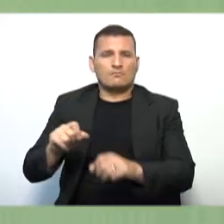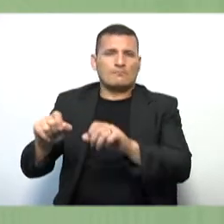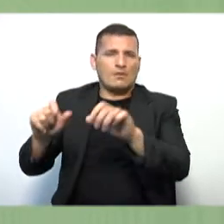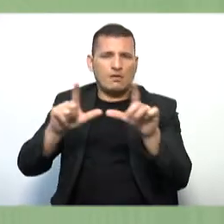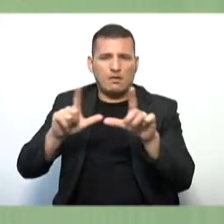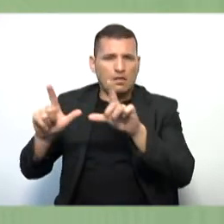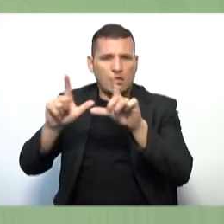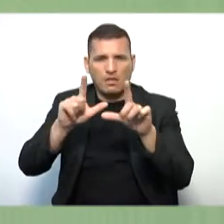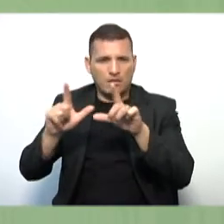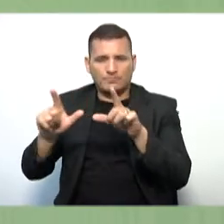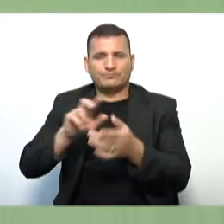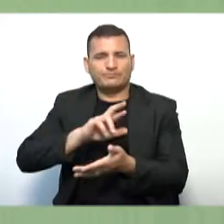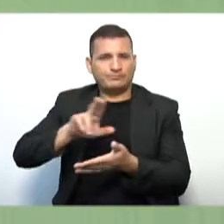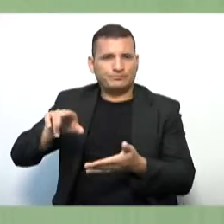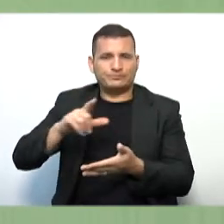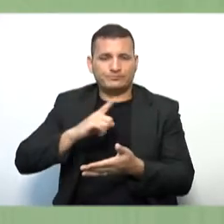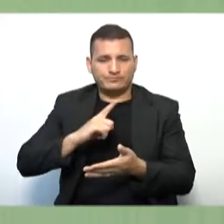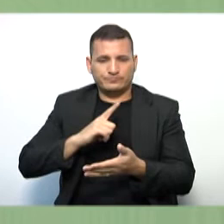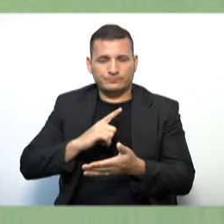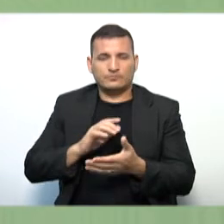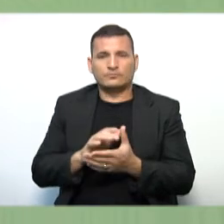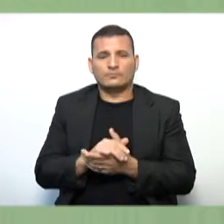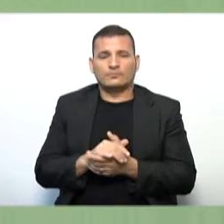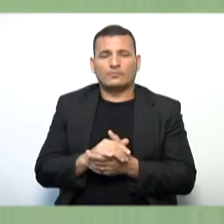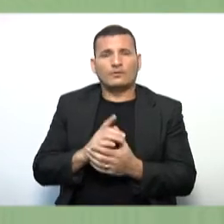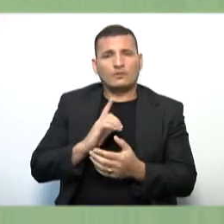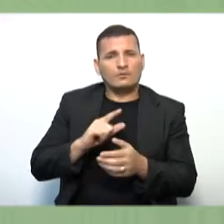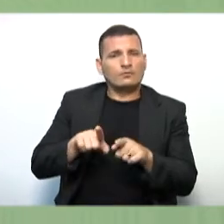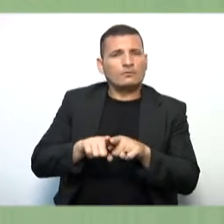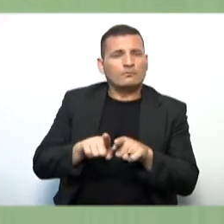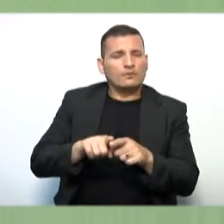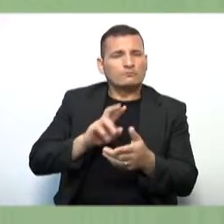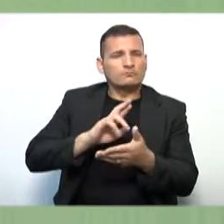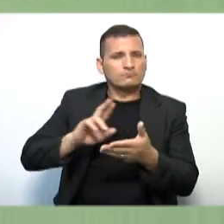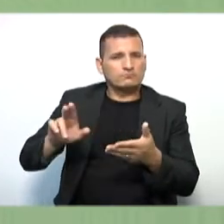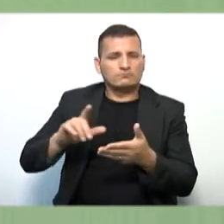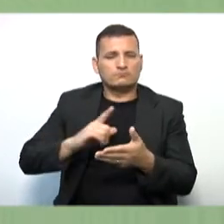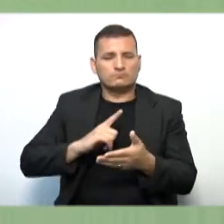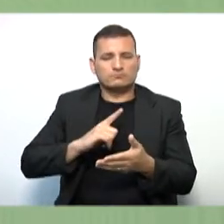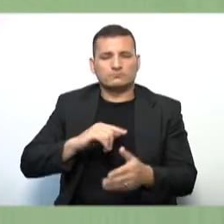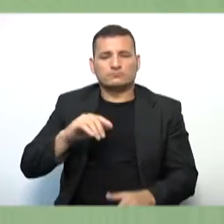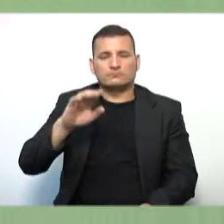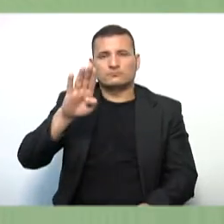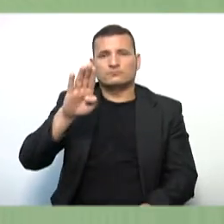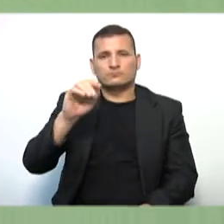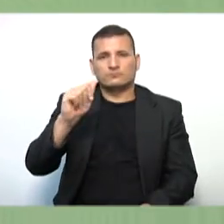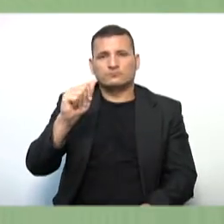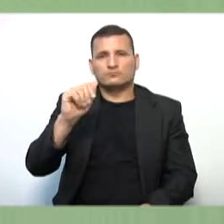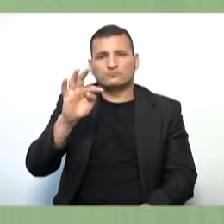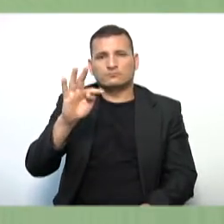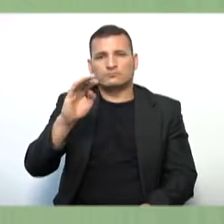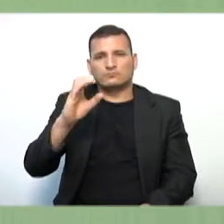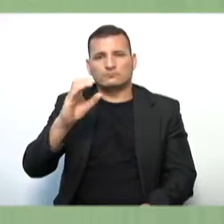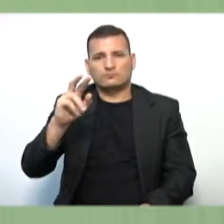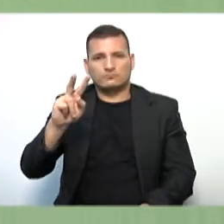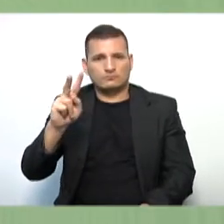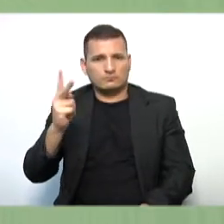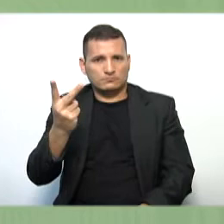os nossos tipos aí, nossas variações, que são o batch, que é o de lote, né? Que